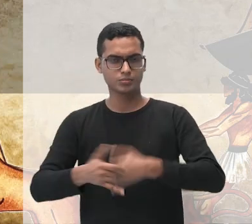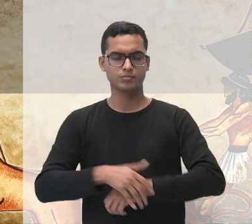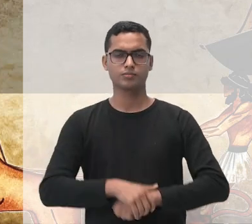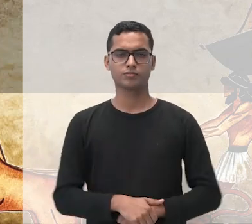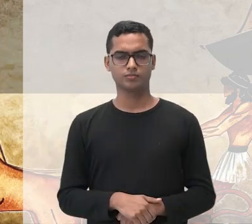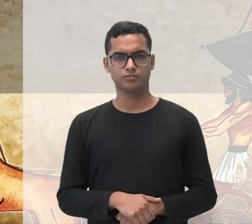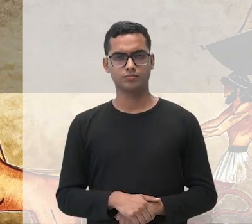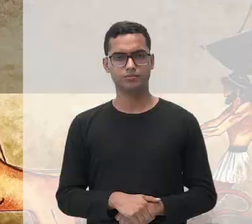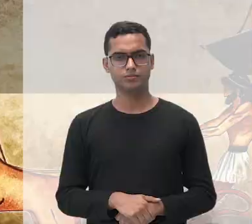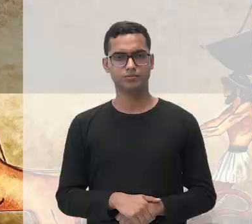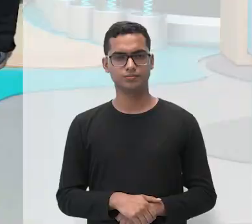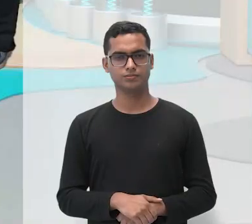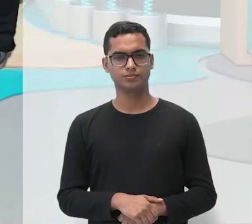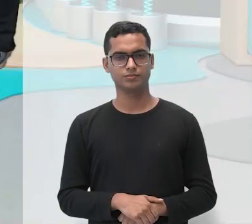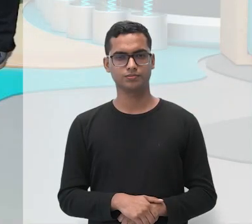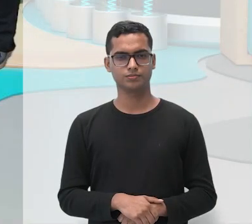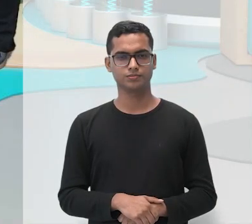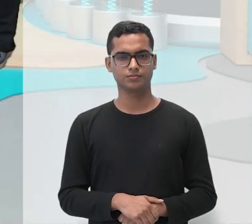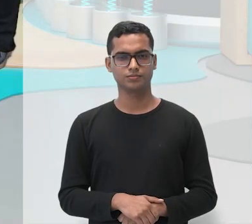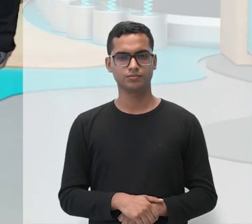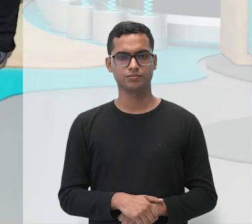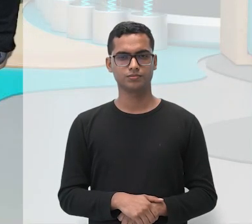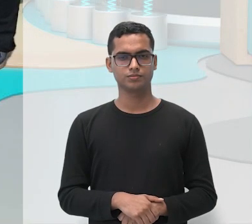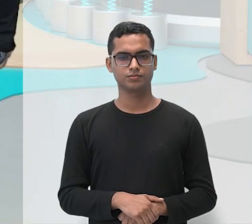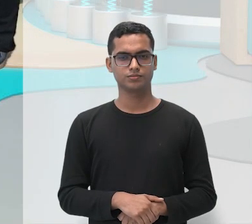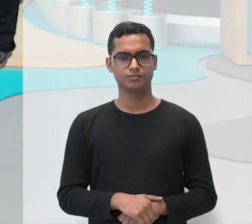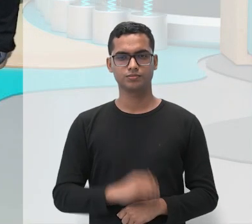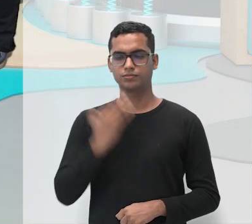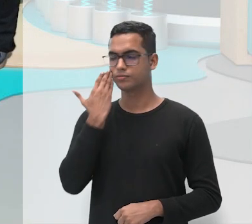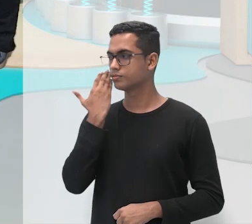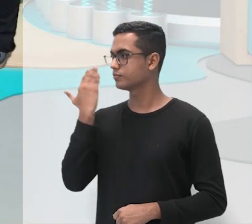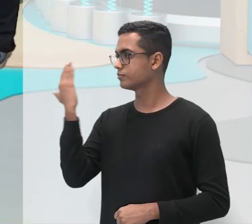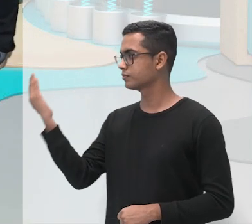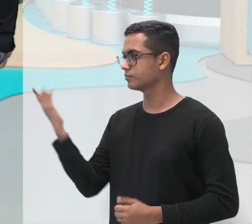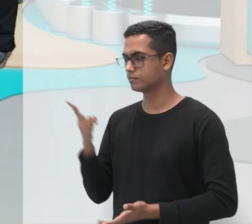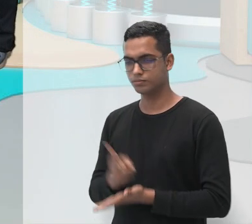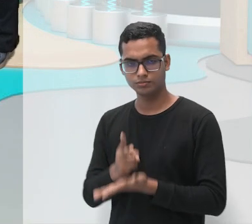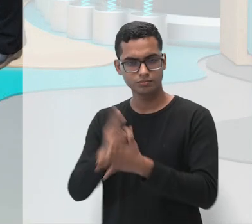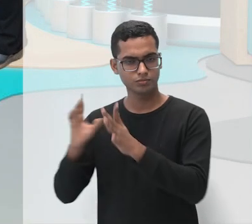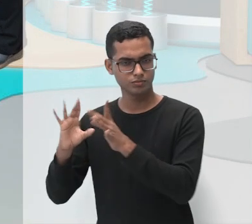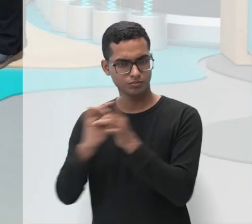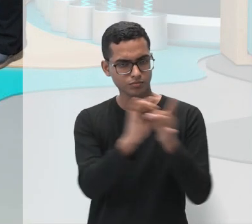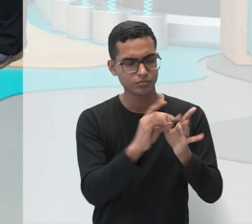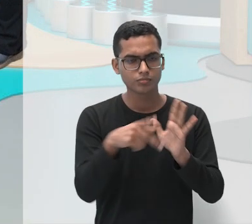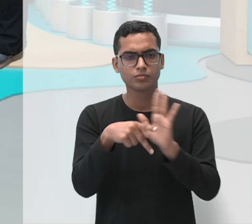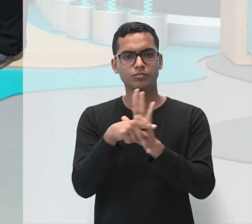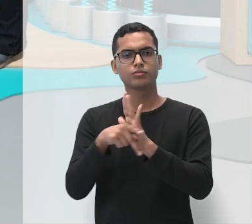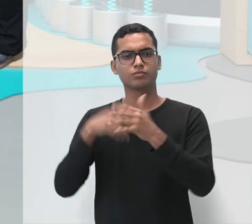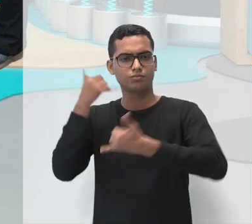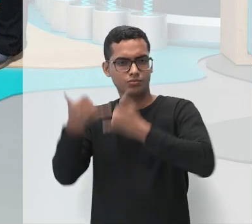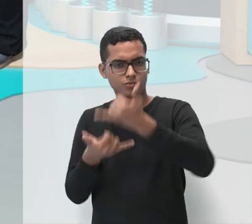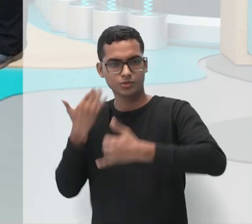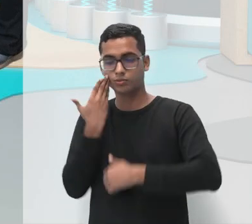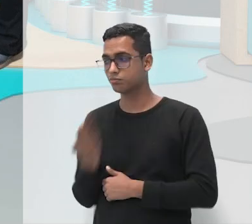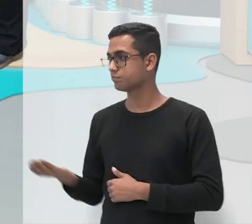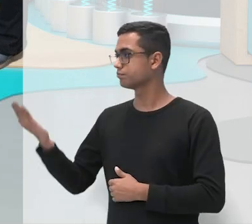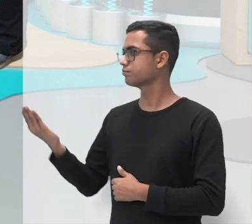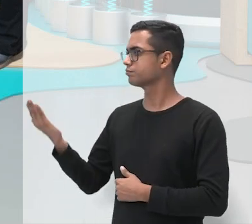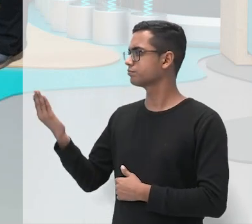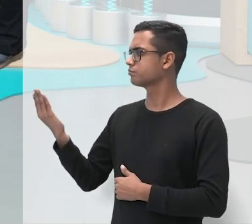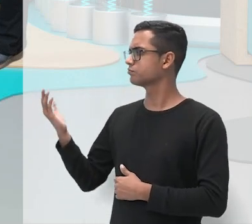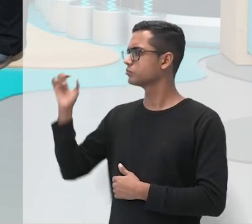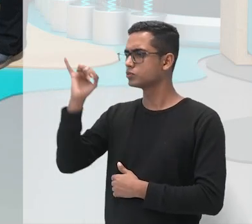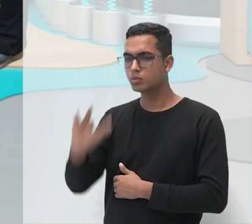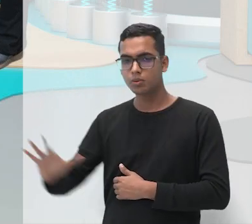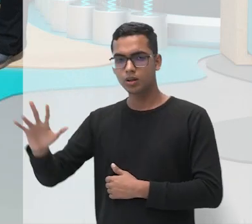E falando nesse jogo, continuando a falar sobre jogo, eu quero que vocês observem essas imagens aqui